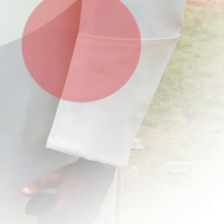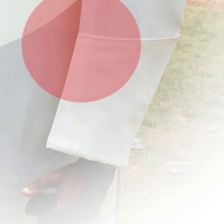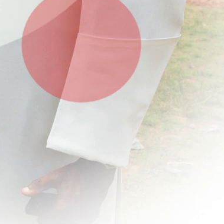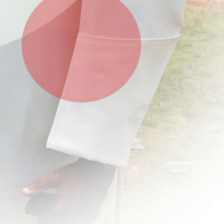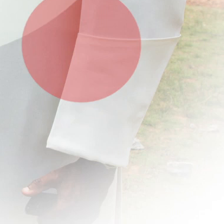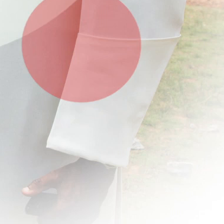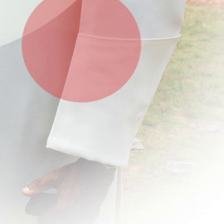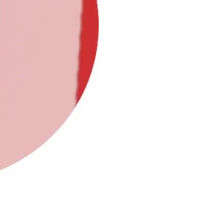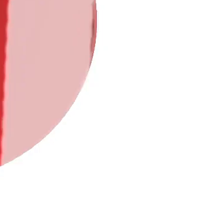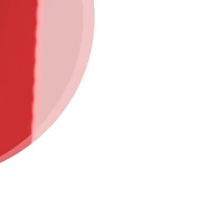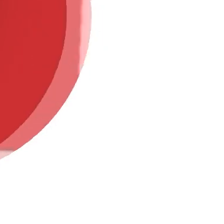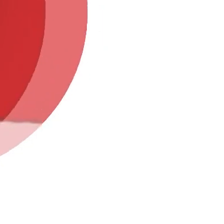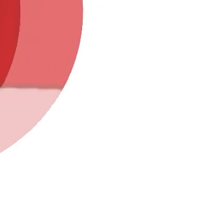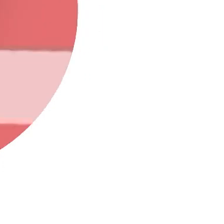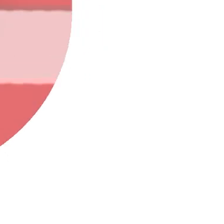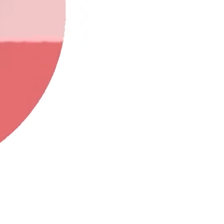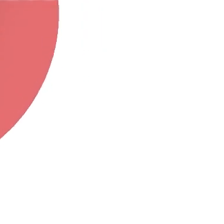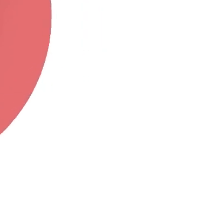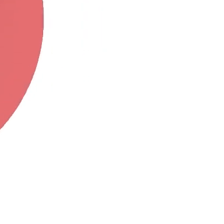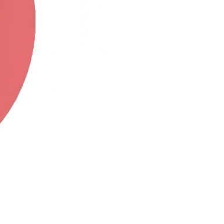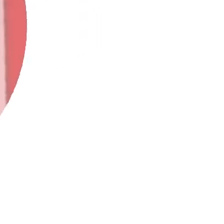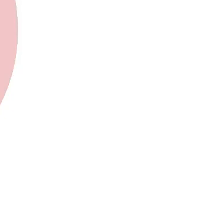precisa da nossa ajuda.